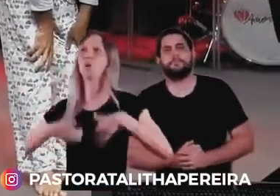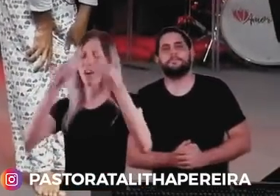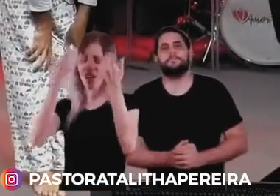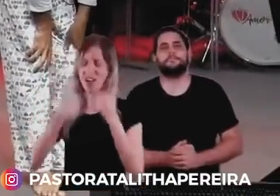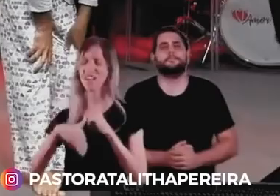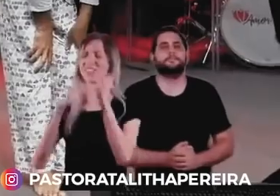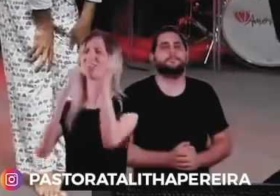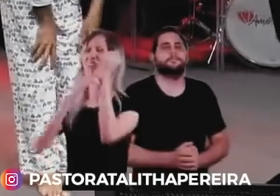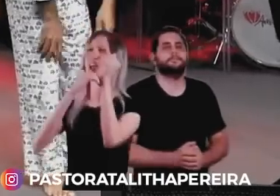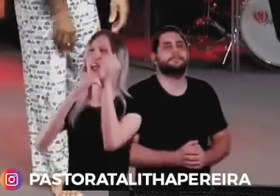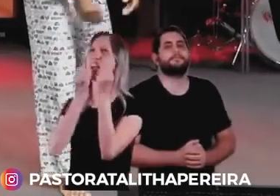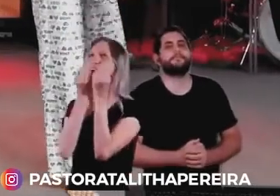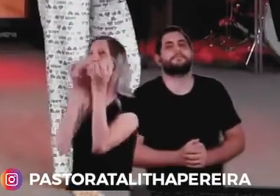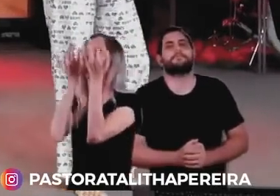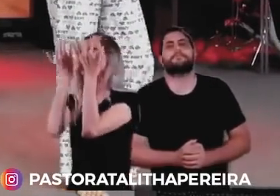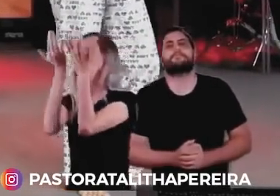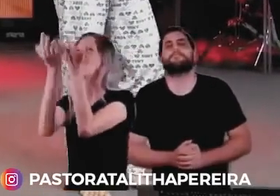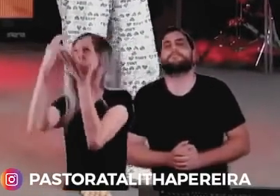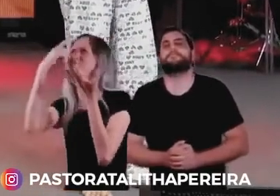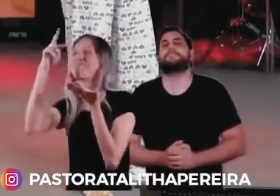segredos.